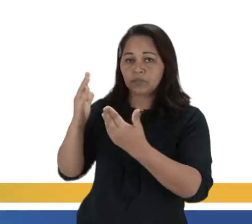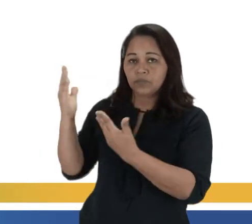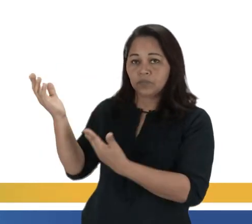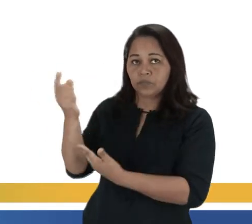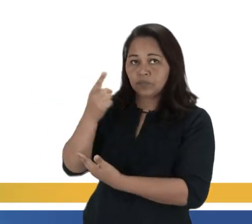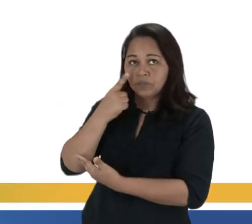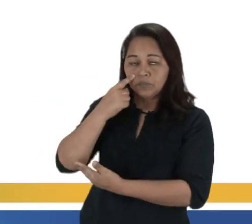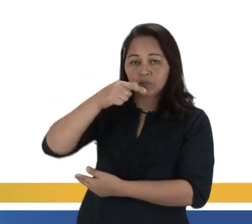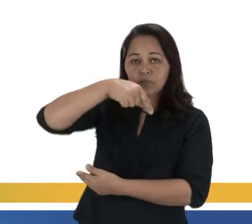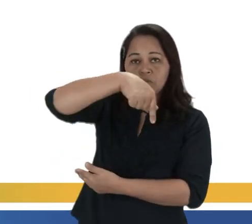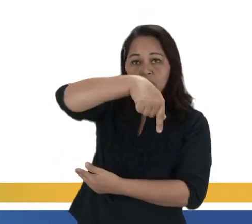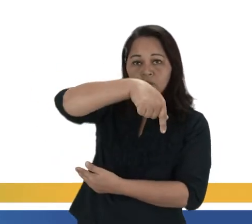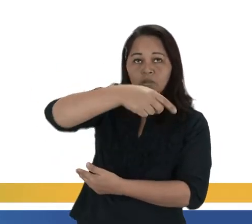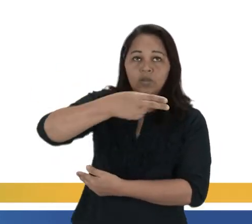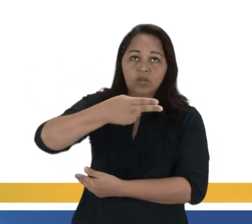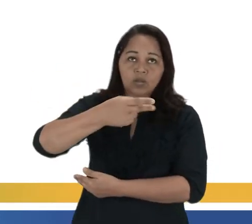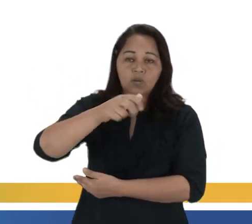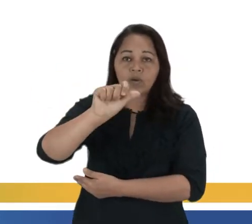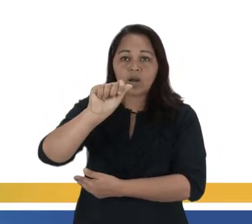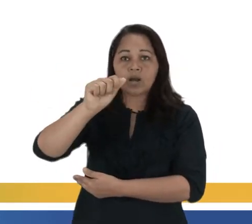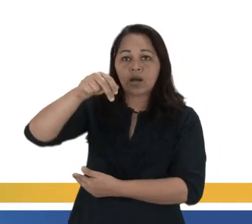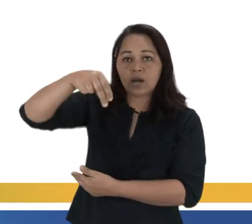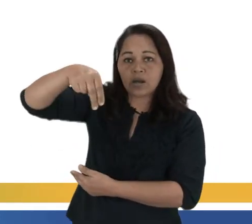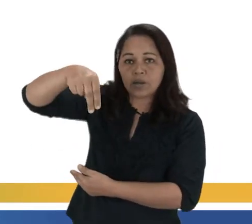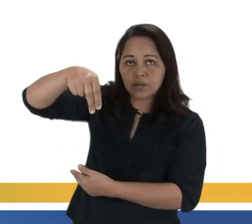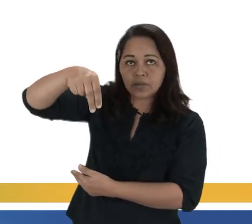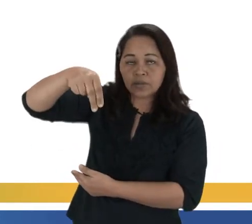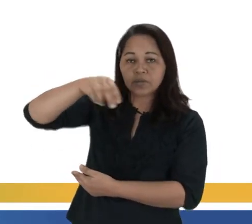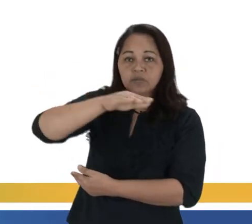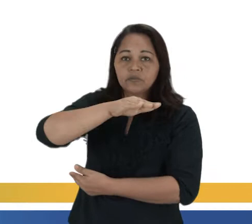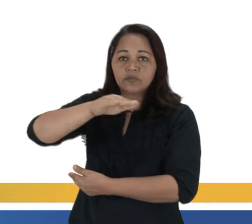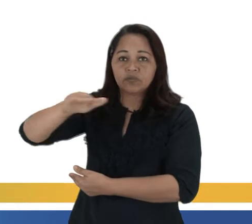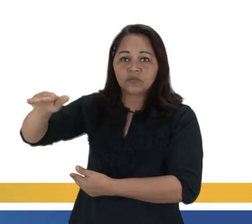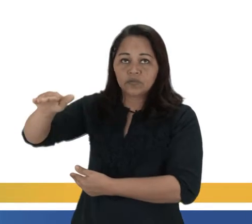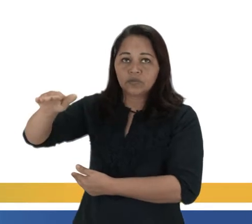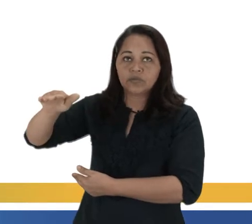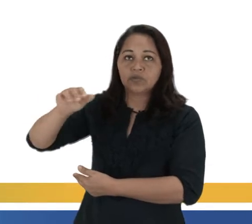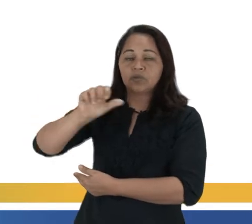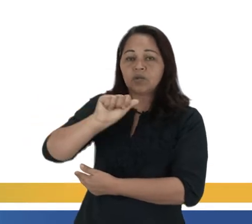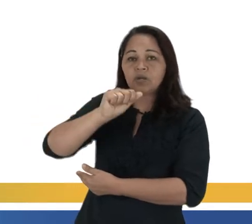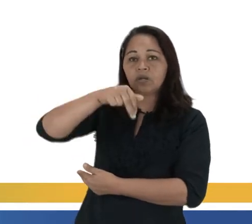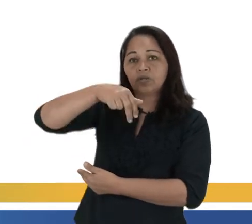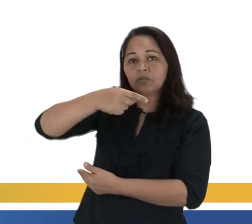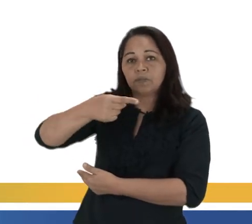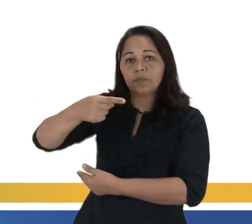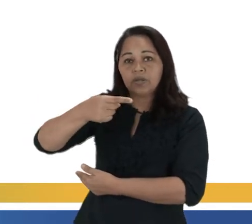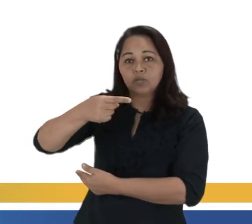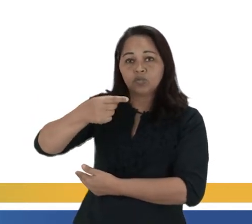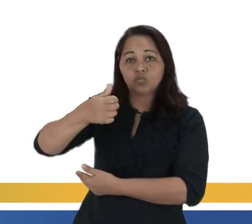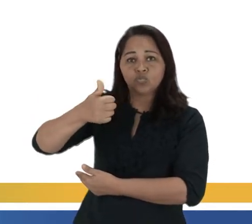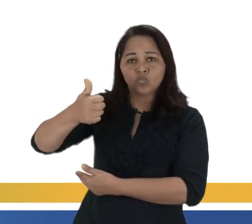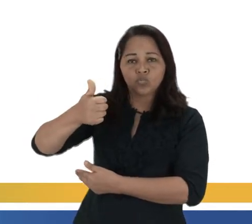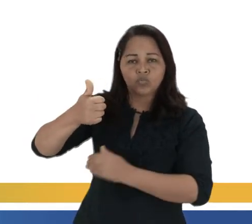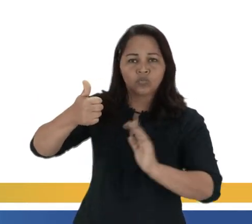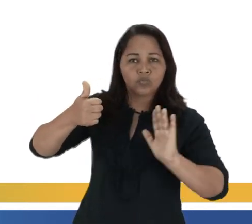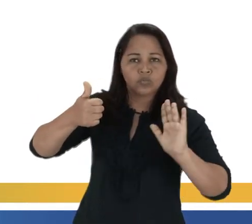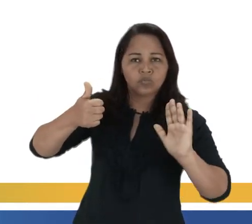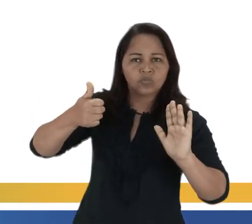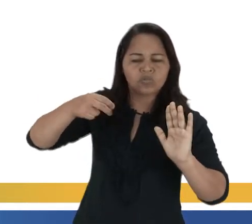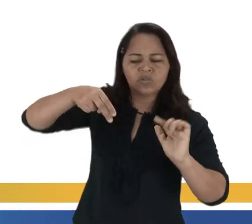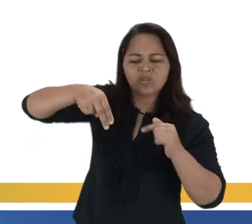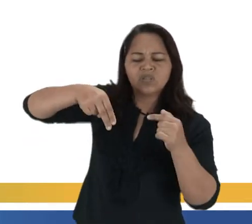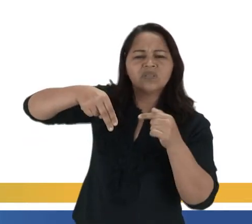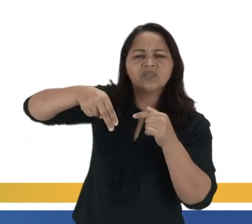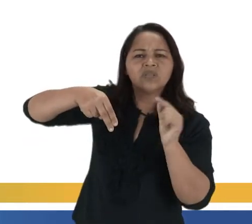está acompanhando aí. Q é igual a n dividido por a n menos 1. Esse n ele